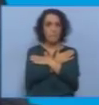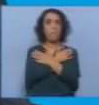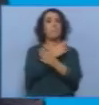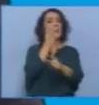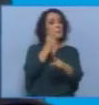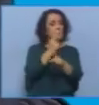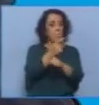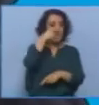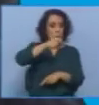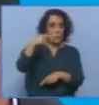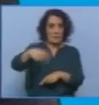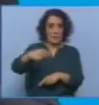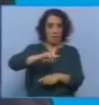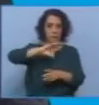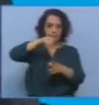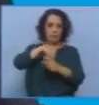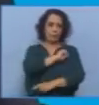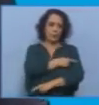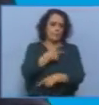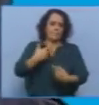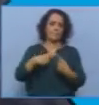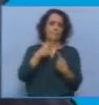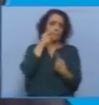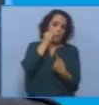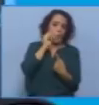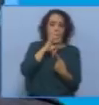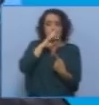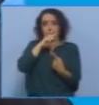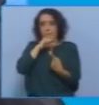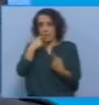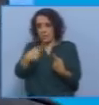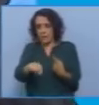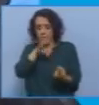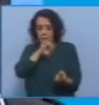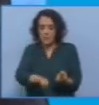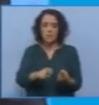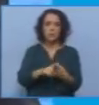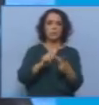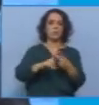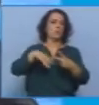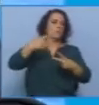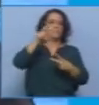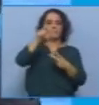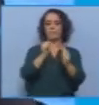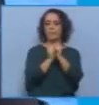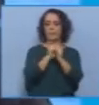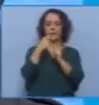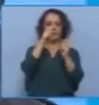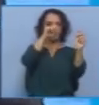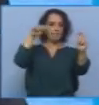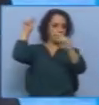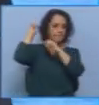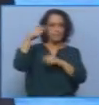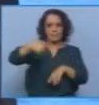poder, porque é pai ou mãe, porque tem este cargo de presidente ou de qualquer outro, ou